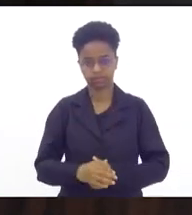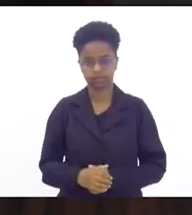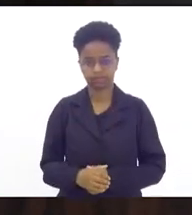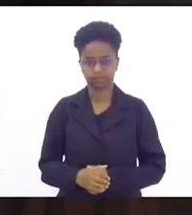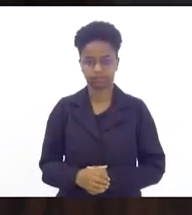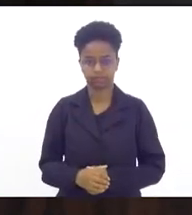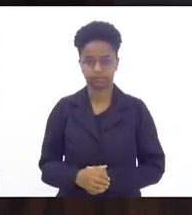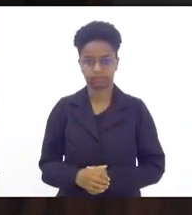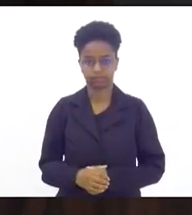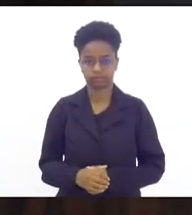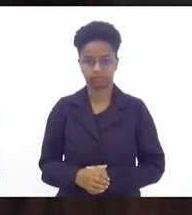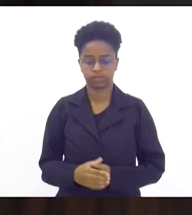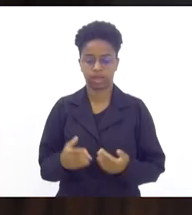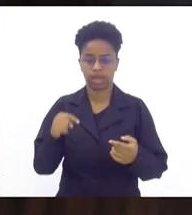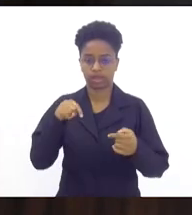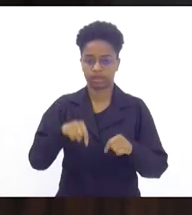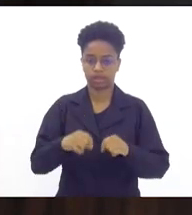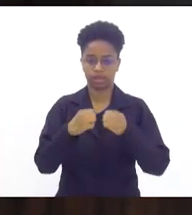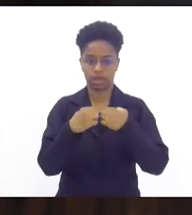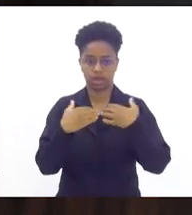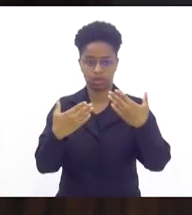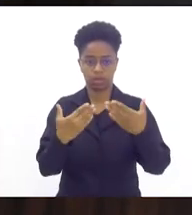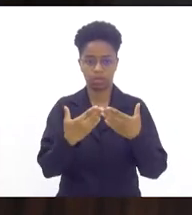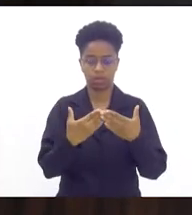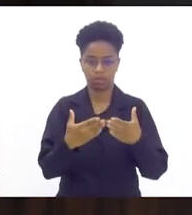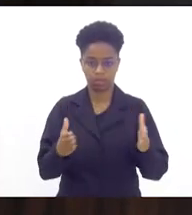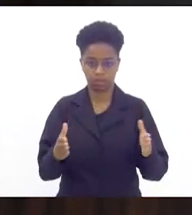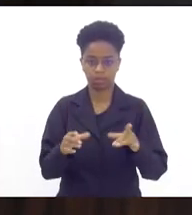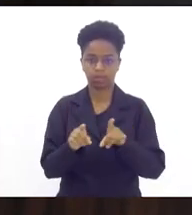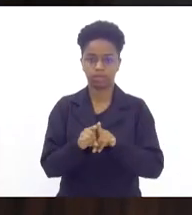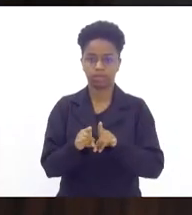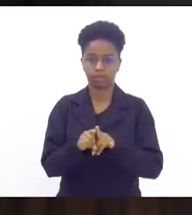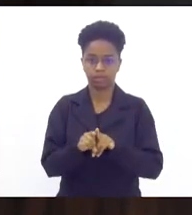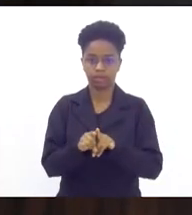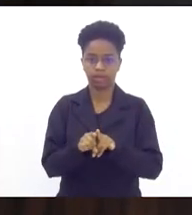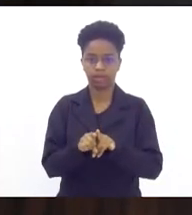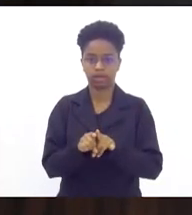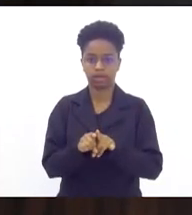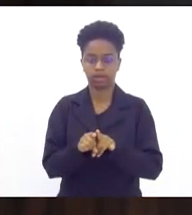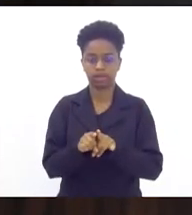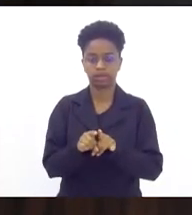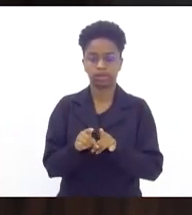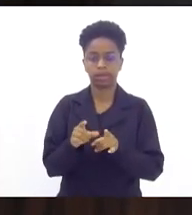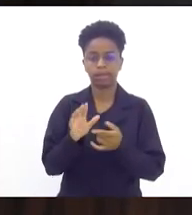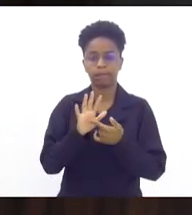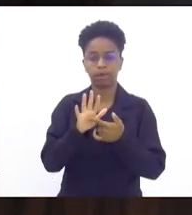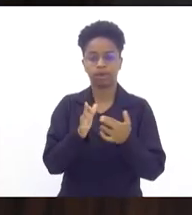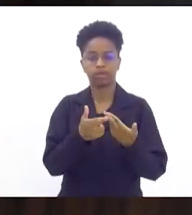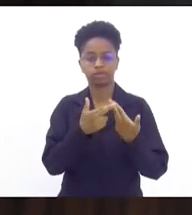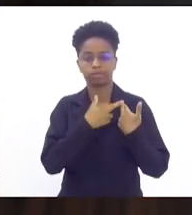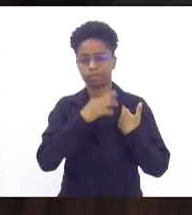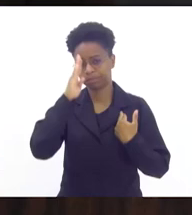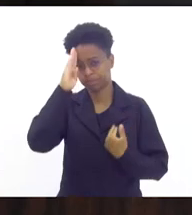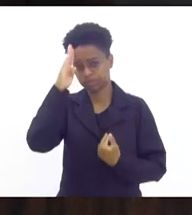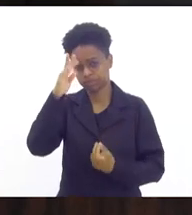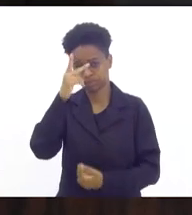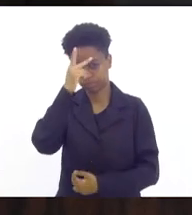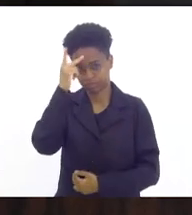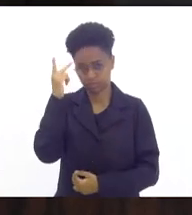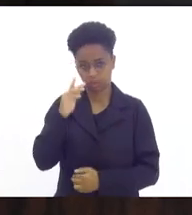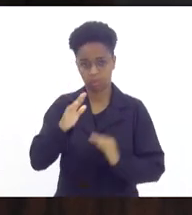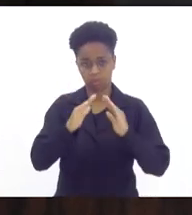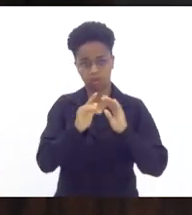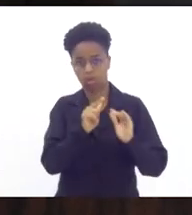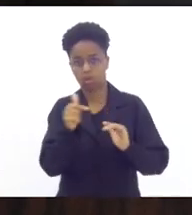audiência pública legis respeito talvez muito mais daqueles que vem de outros lugares